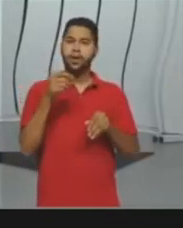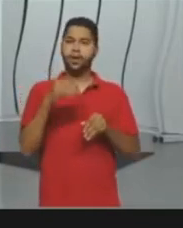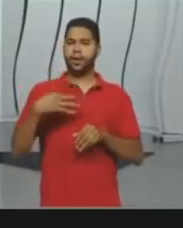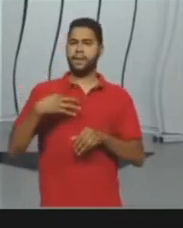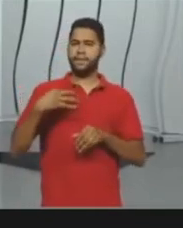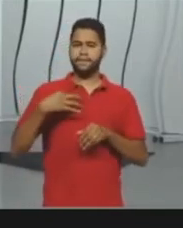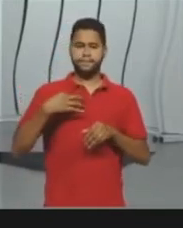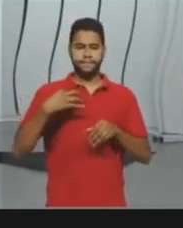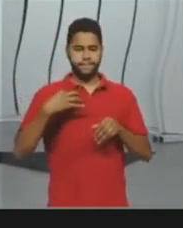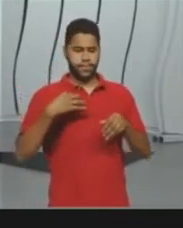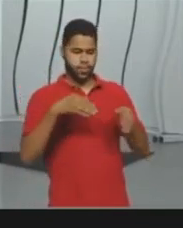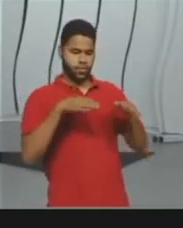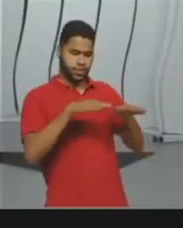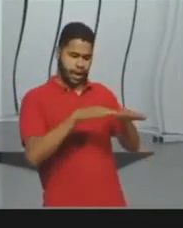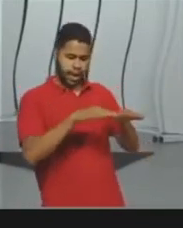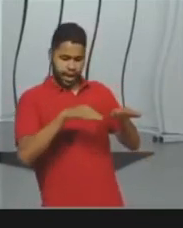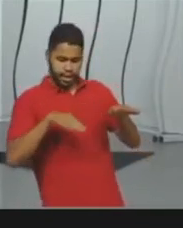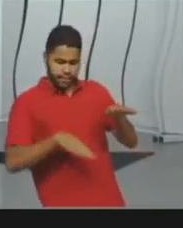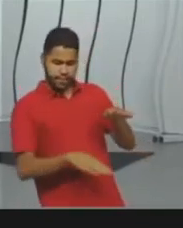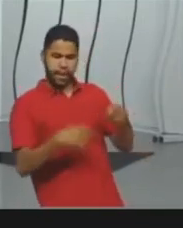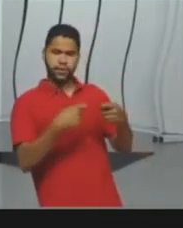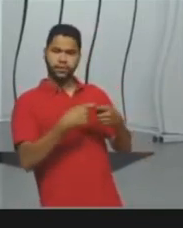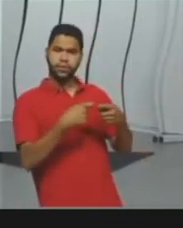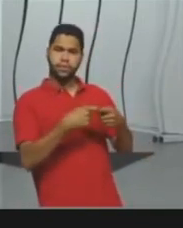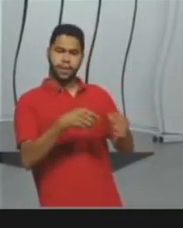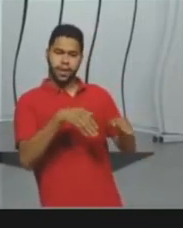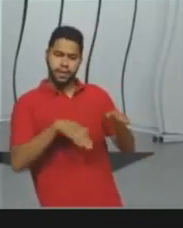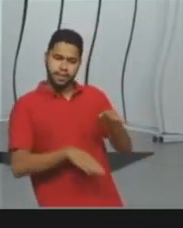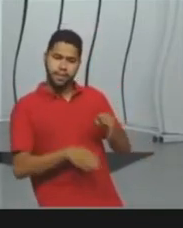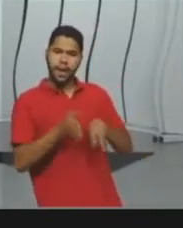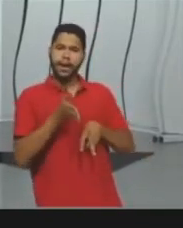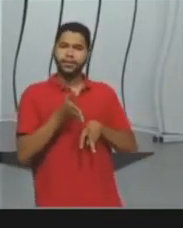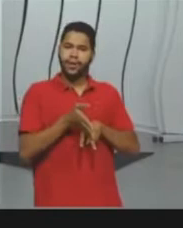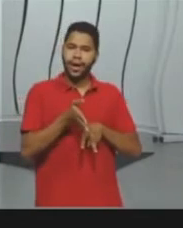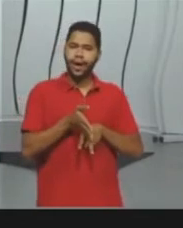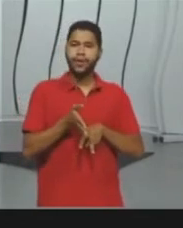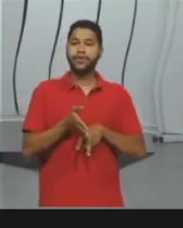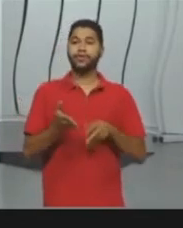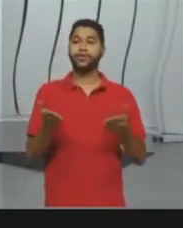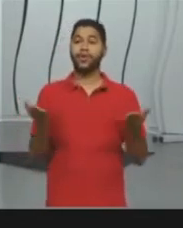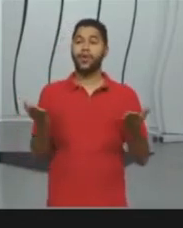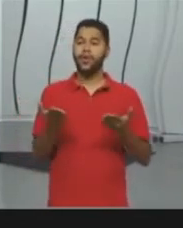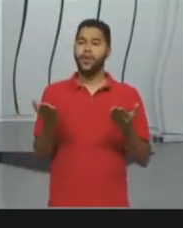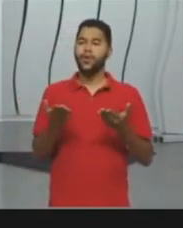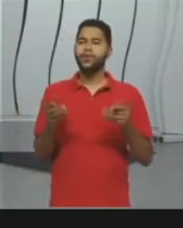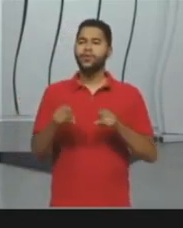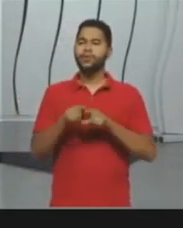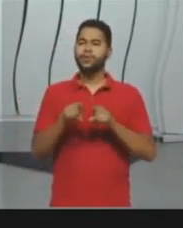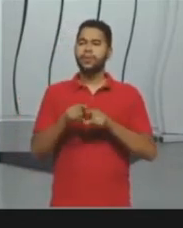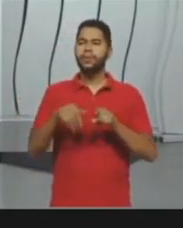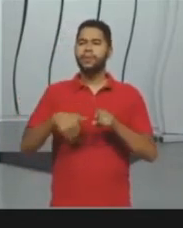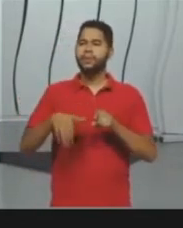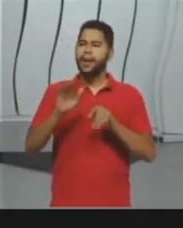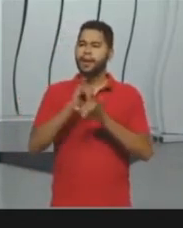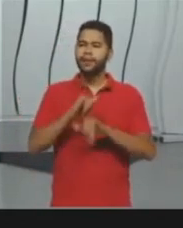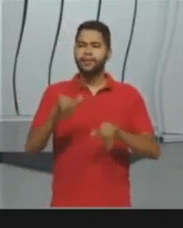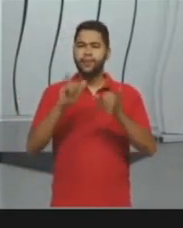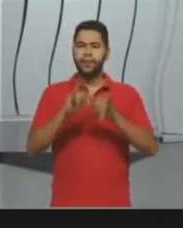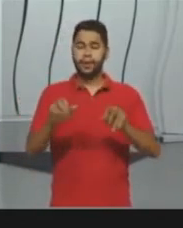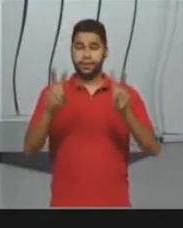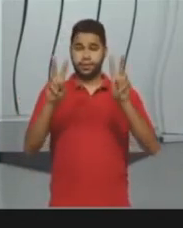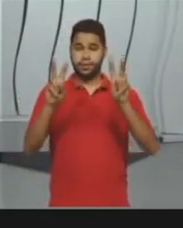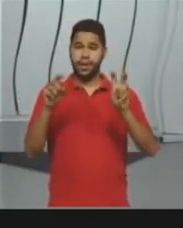que isso vai deixar mais organizado. Além disso, eu vou completar hoje com mais alguma informação sobre essa